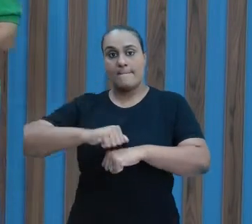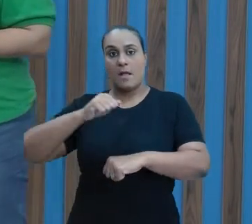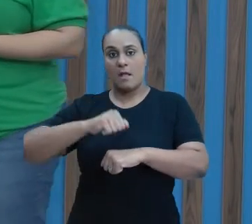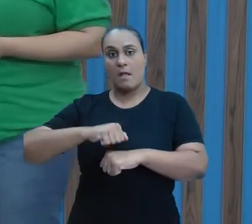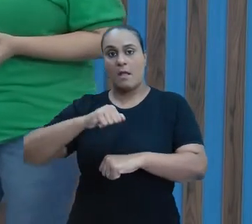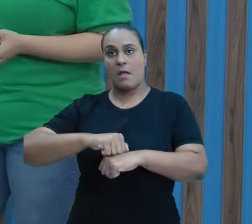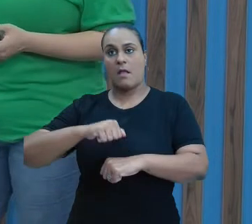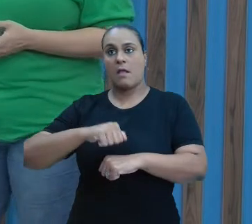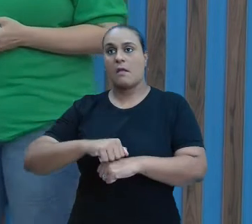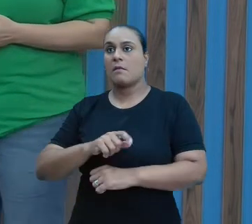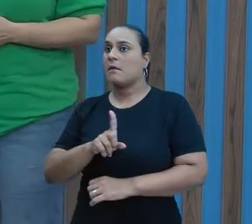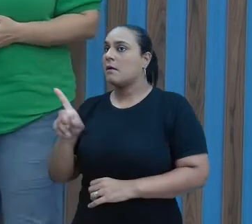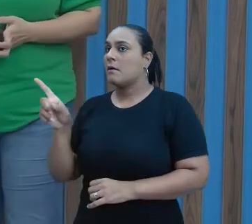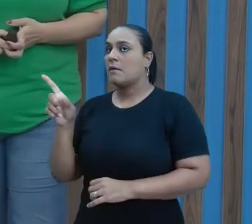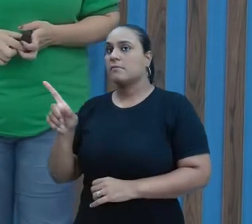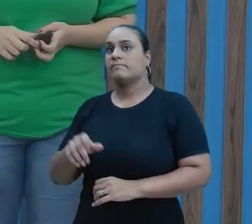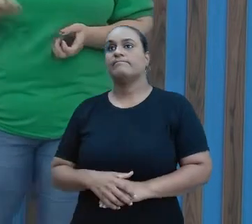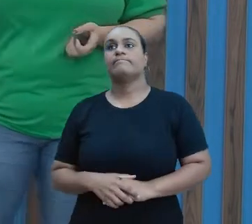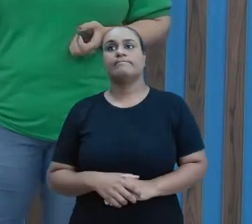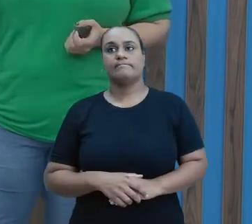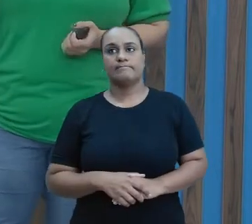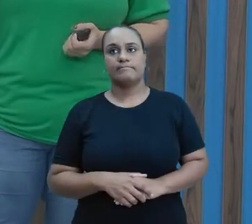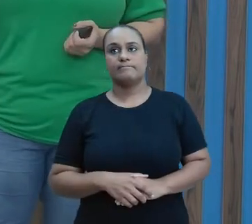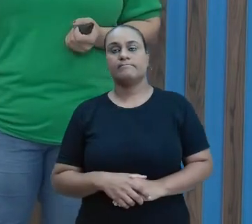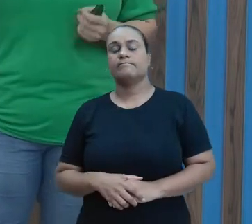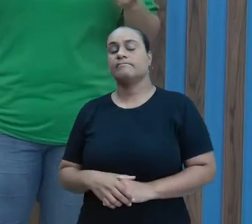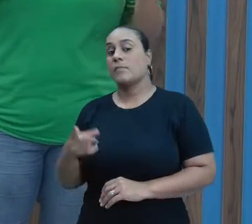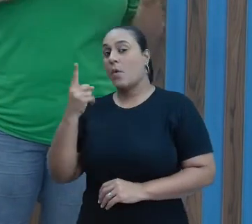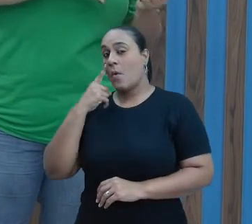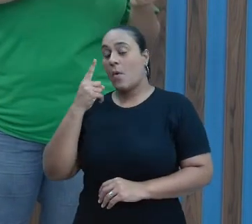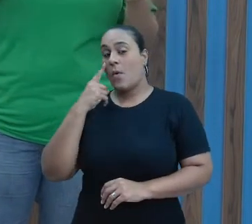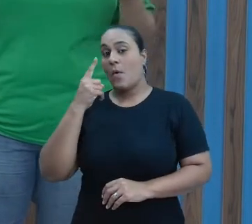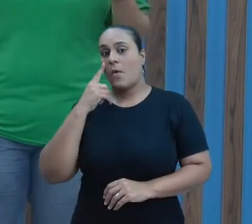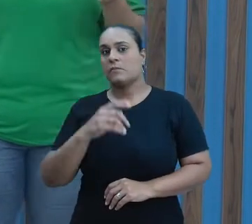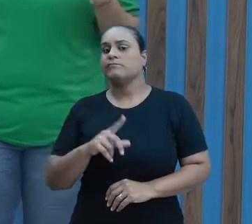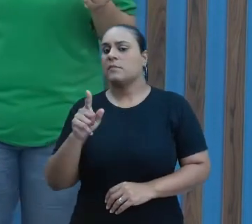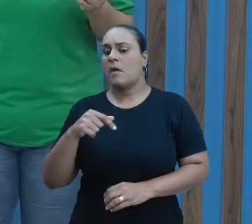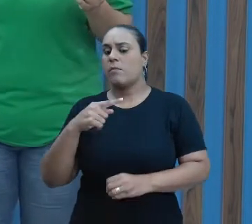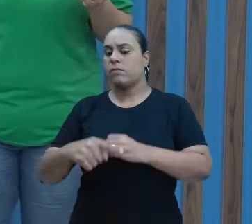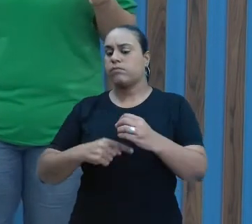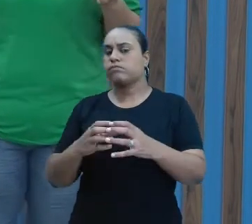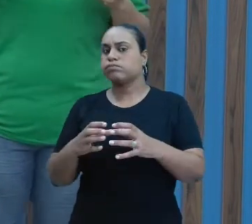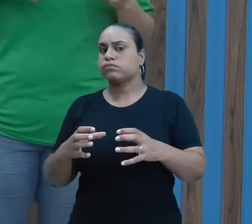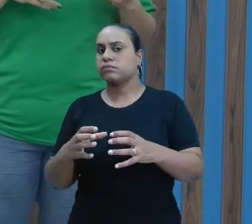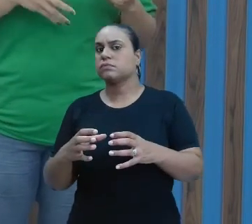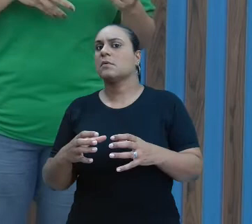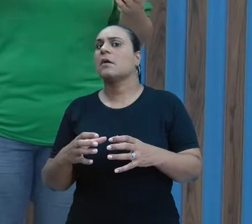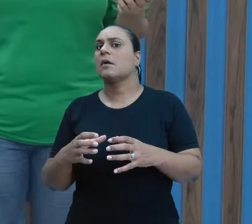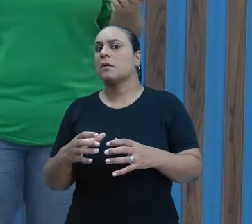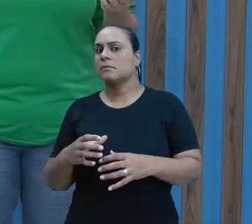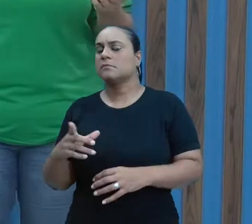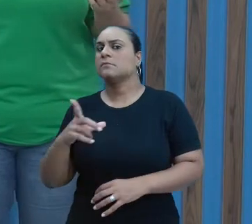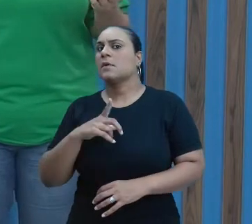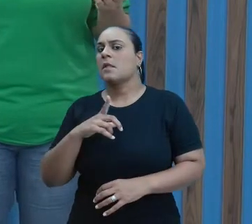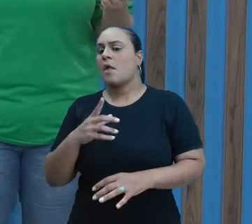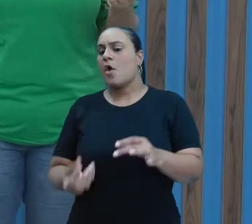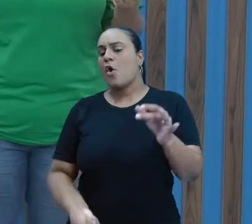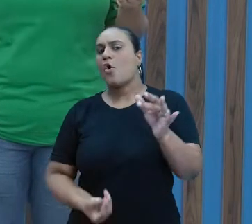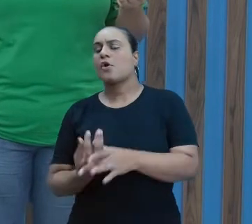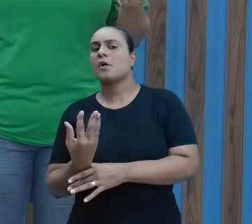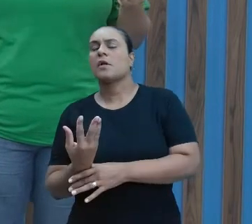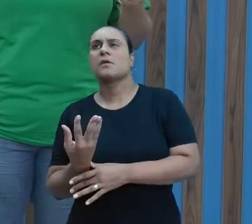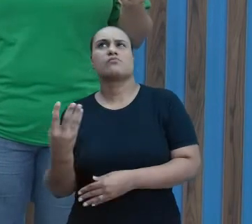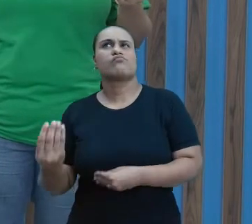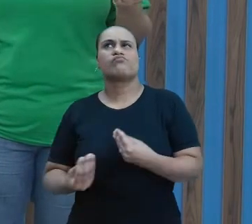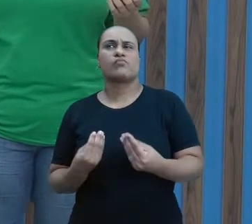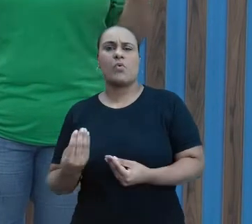tá? O berilo. Então, olha só, é um elemento químico que se originou, né? O